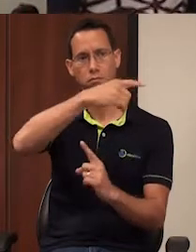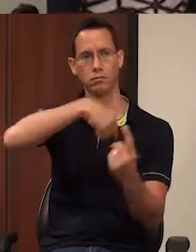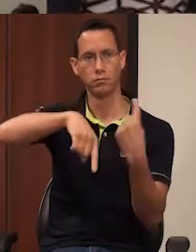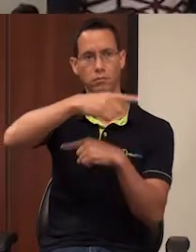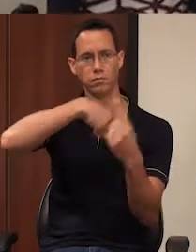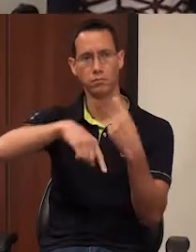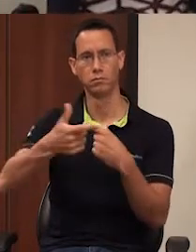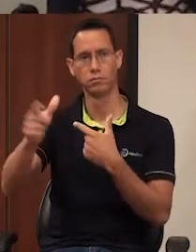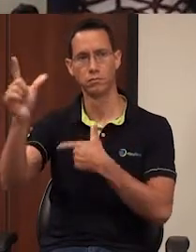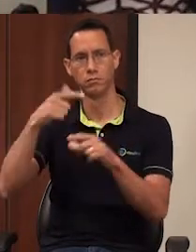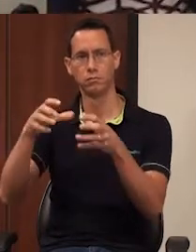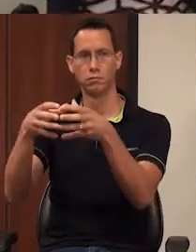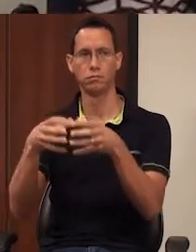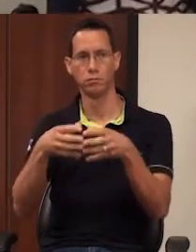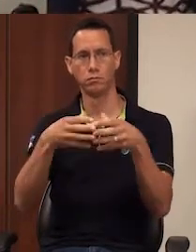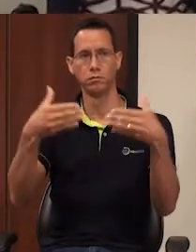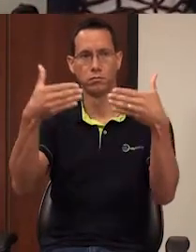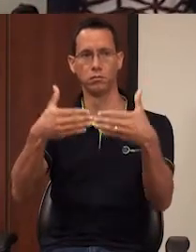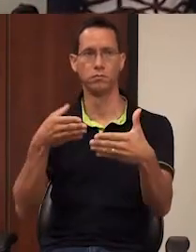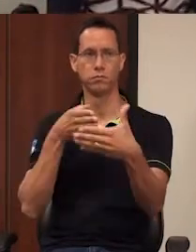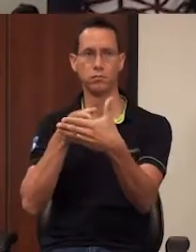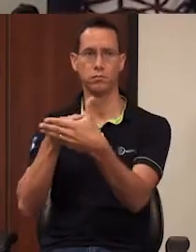com obstáculos, né?